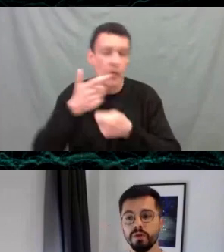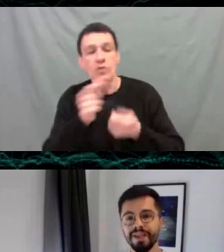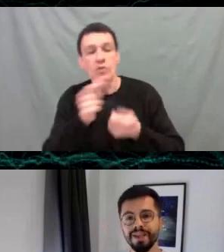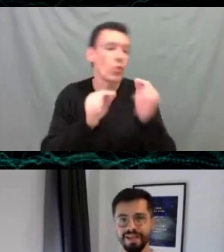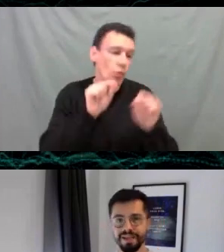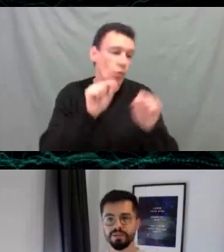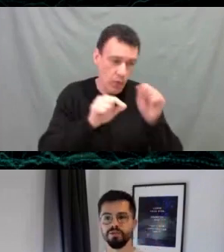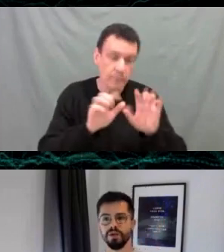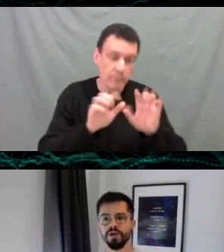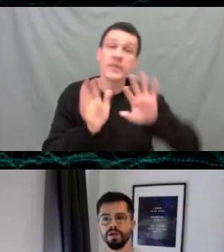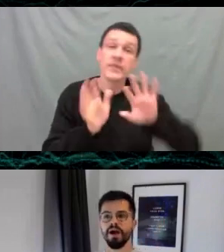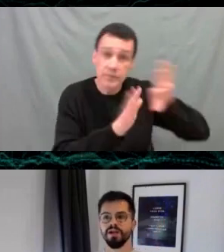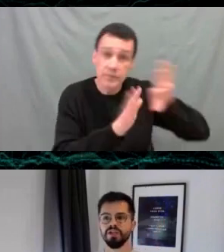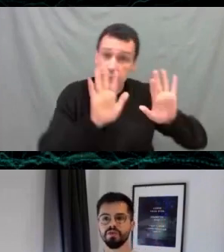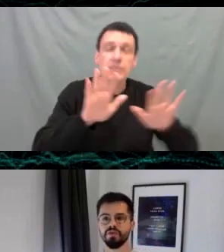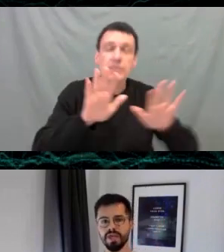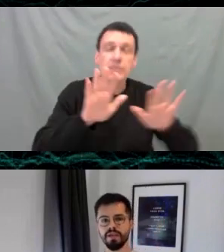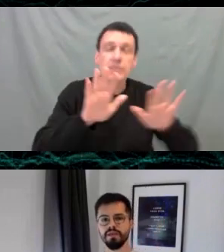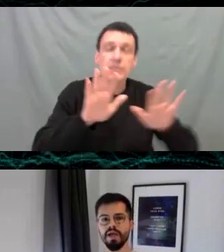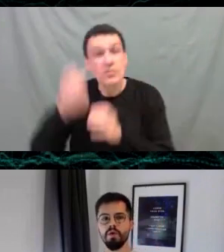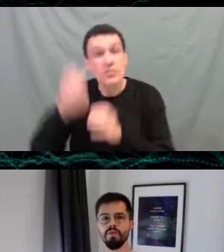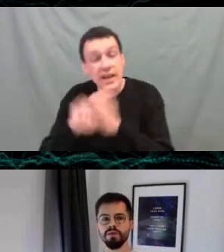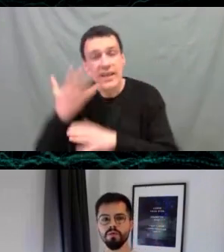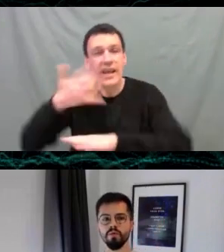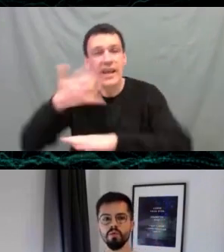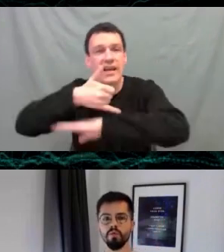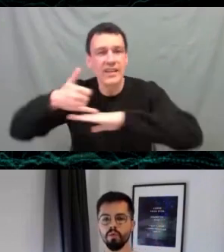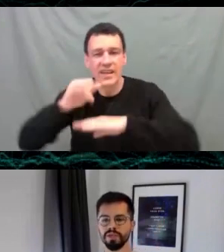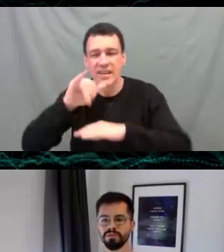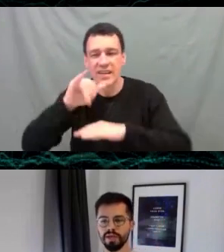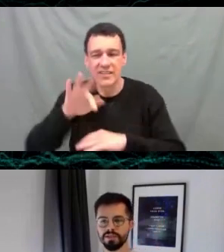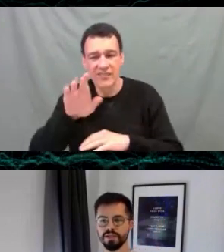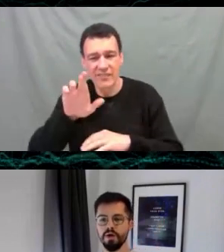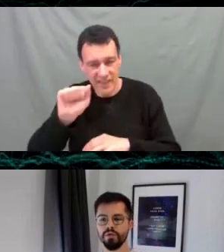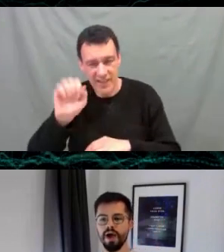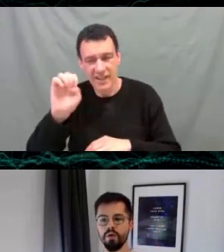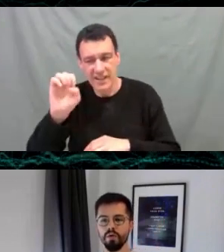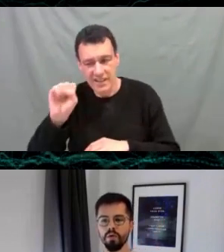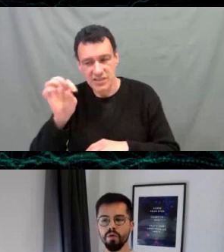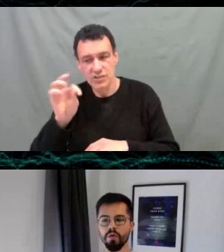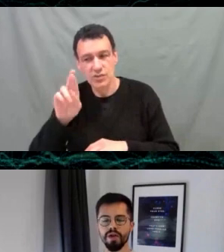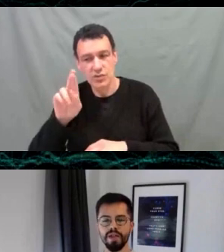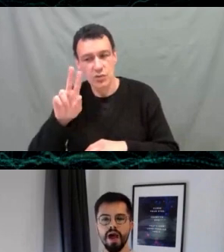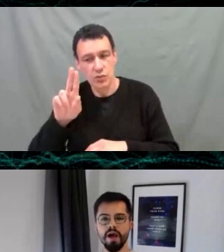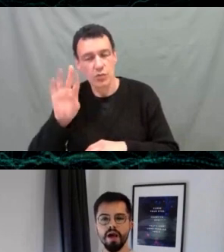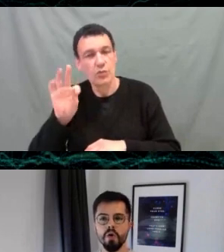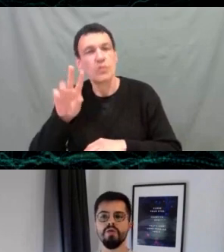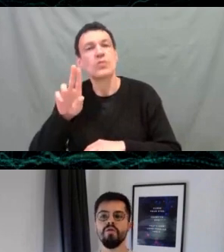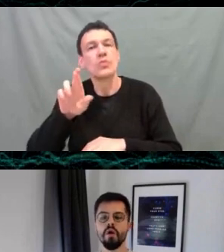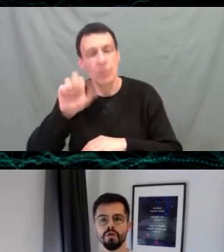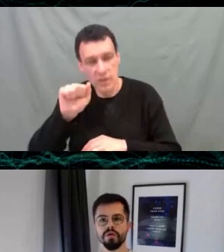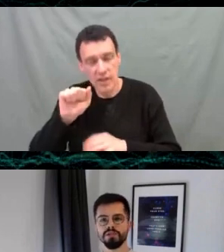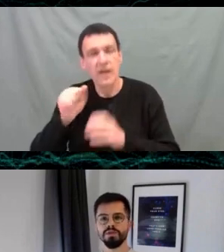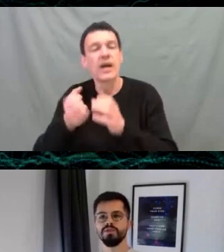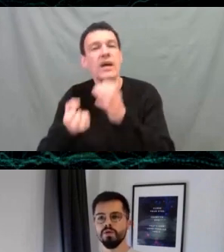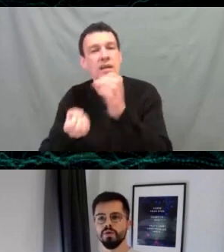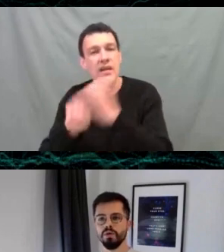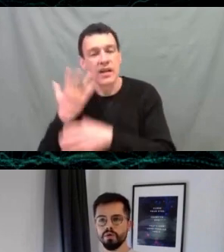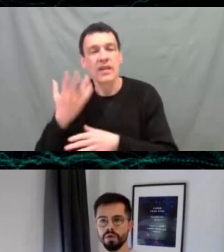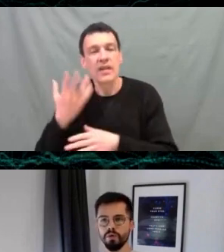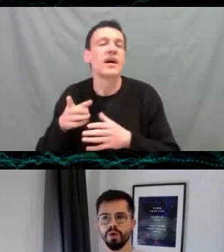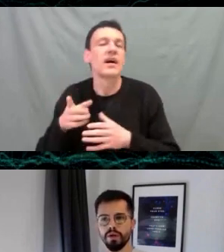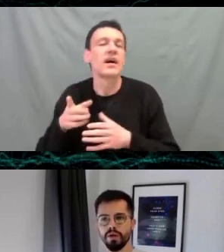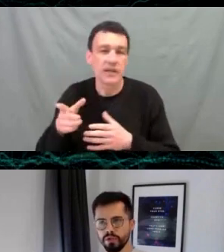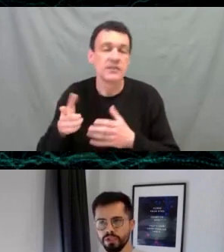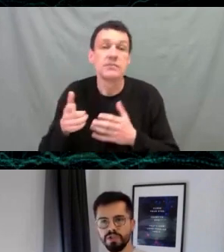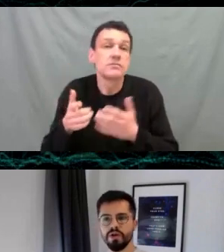pessoa difícil toda a pessoa que criasse textura a gente consegue dar uma uma explicação ou Down o criar uma forma com que